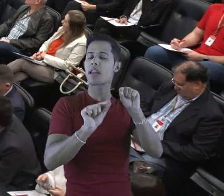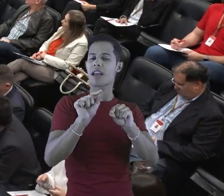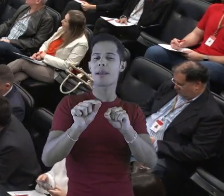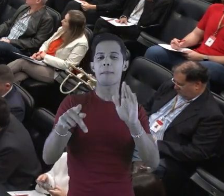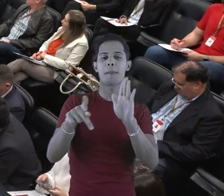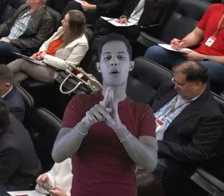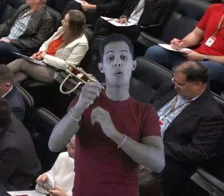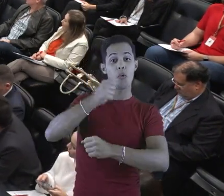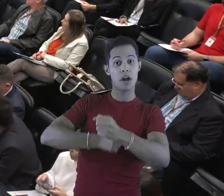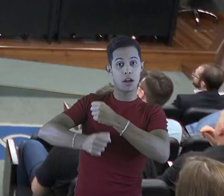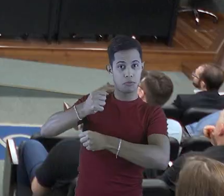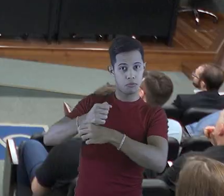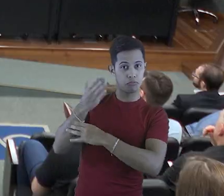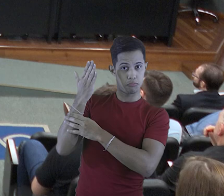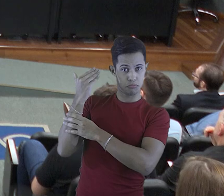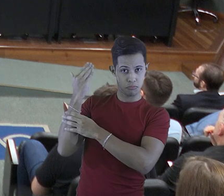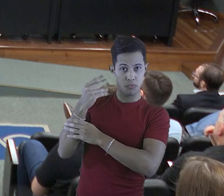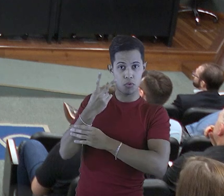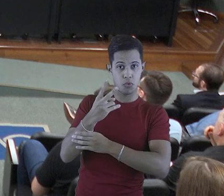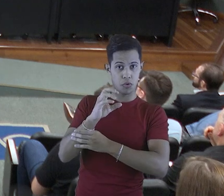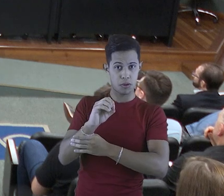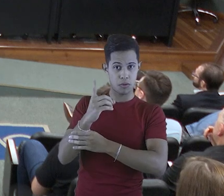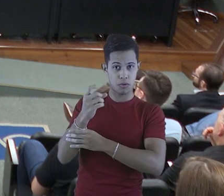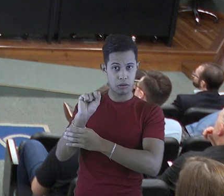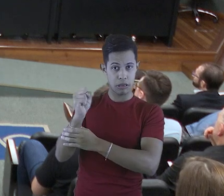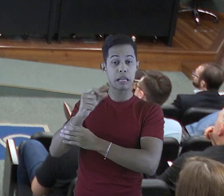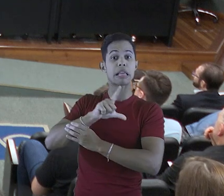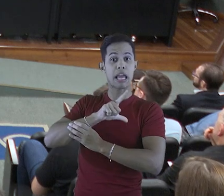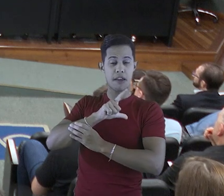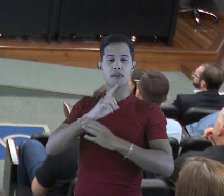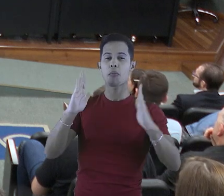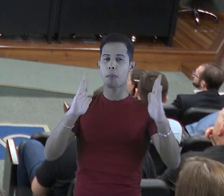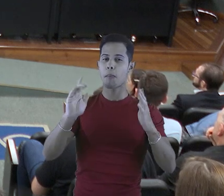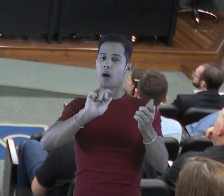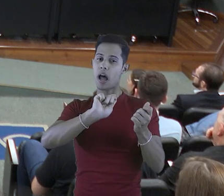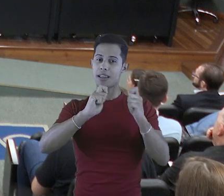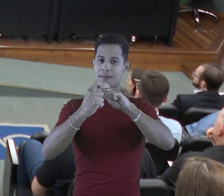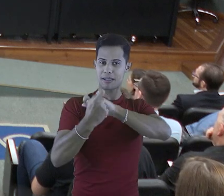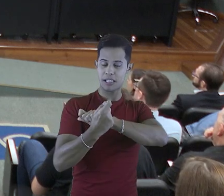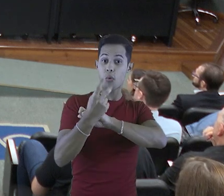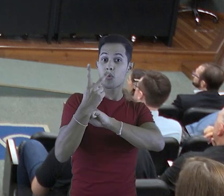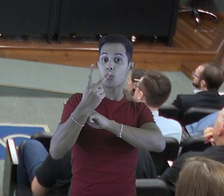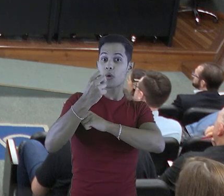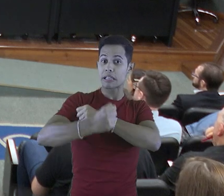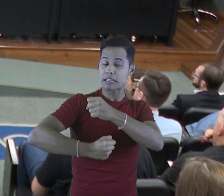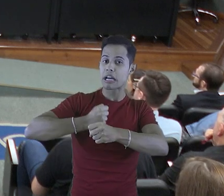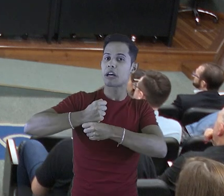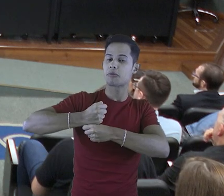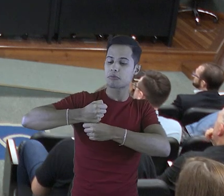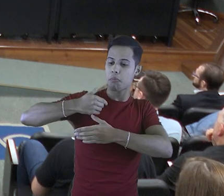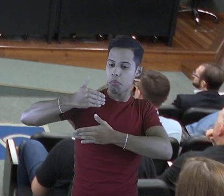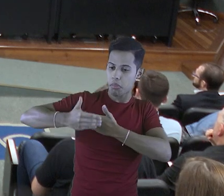2018, que teve um período de adaptação de dois anos para que a sua vigência integral